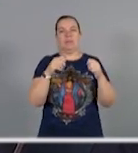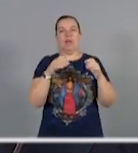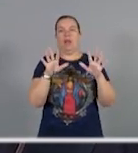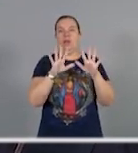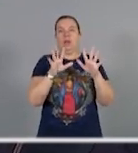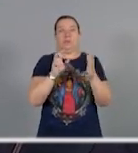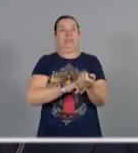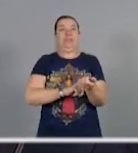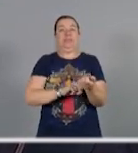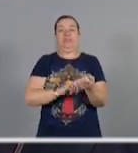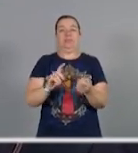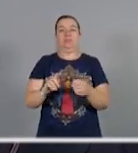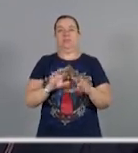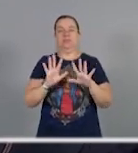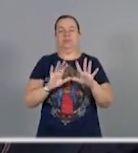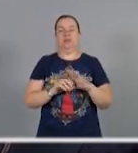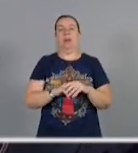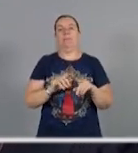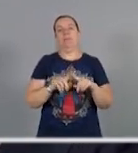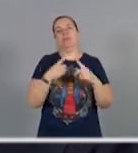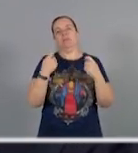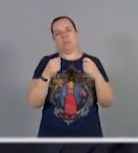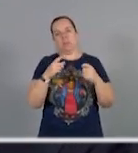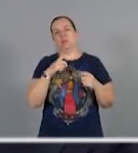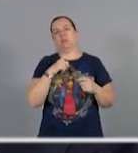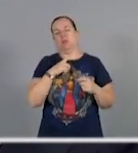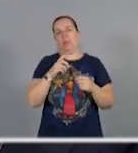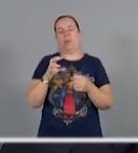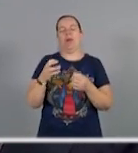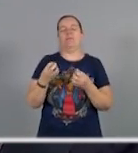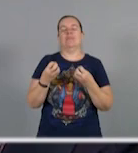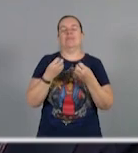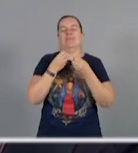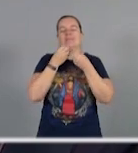se não for nem 110, tira da tomada.